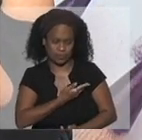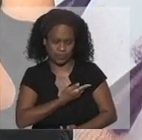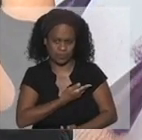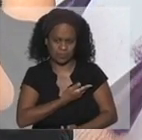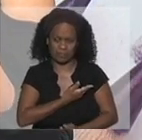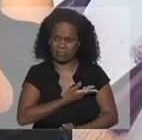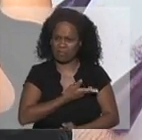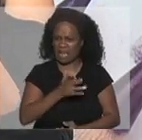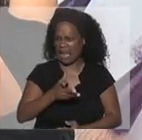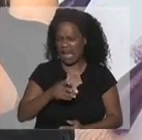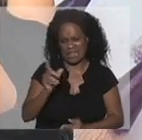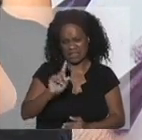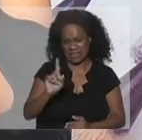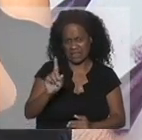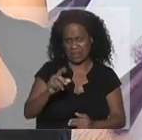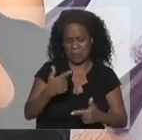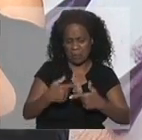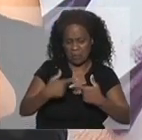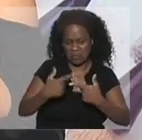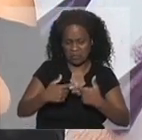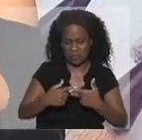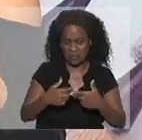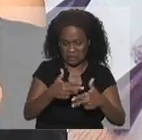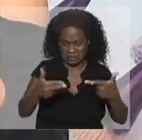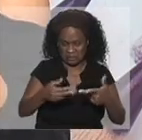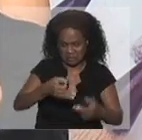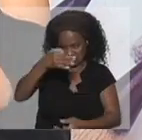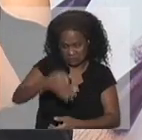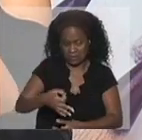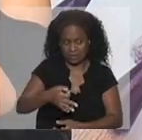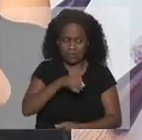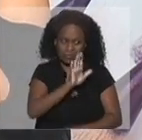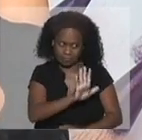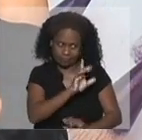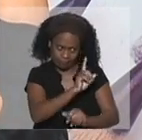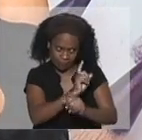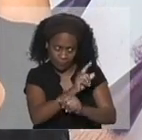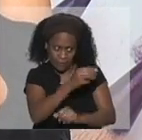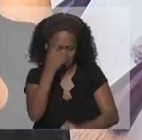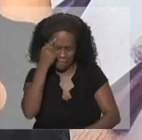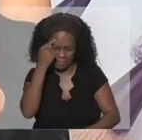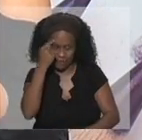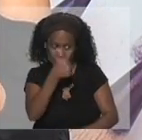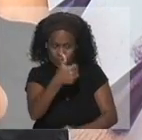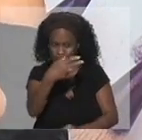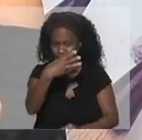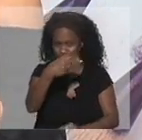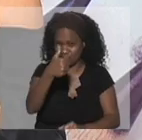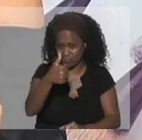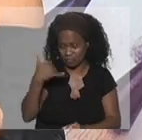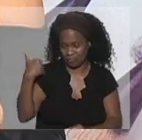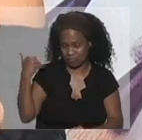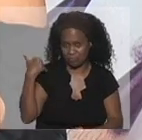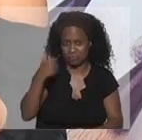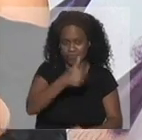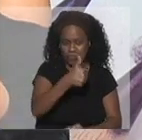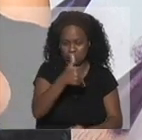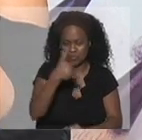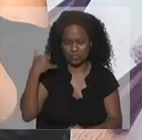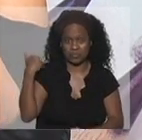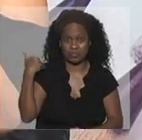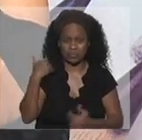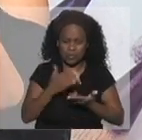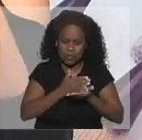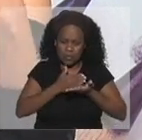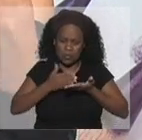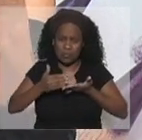respeito disso, que falam, não sei o que, exagero, é o politicamente correto. Eu falei assim, você imagina você com 13 anos de idade, né, com